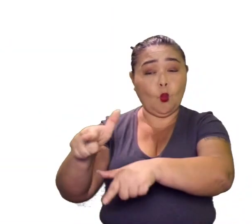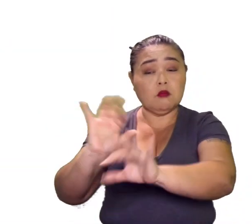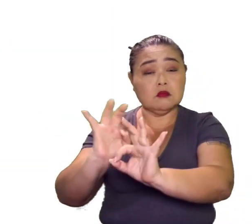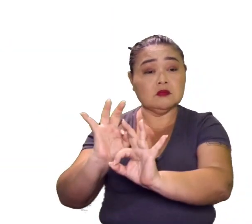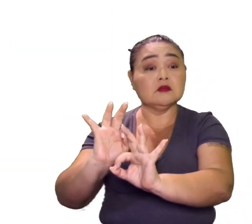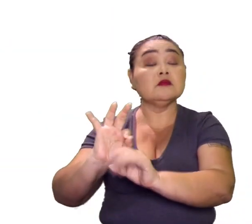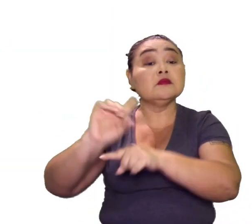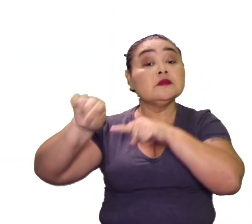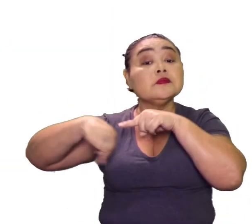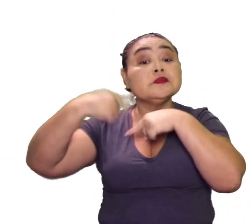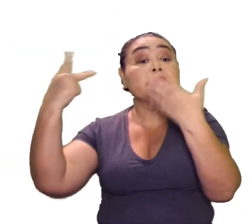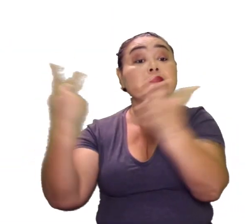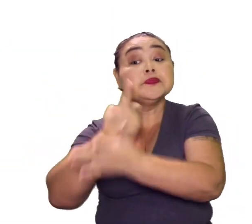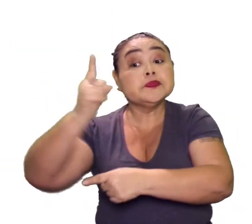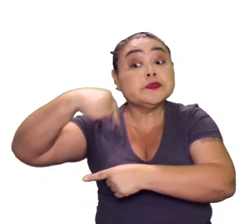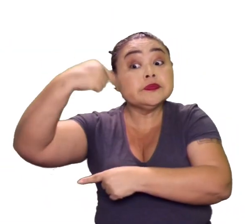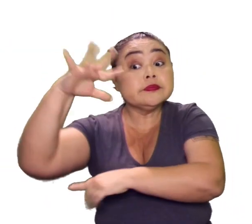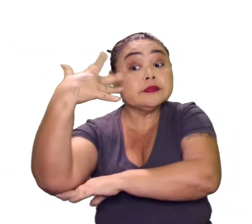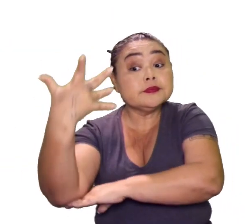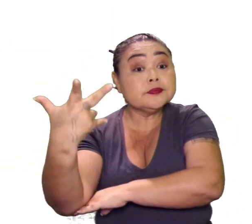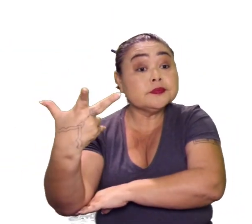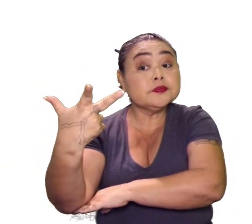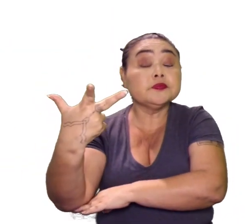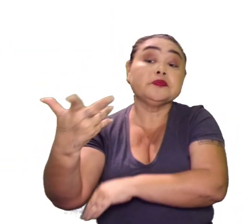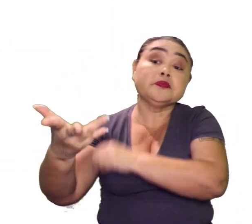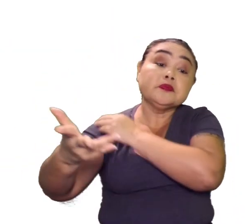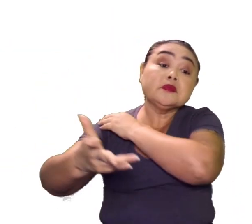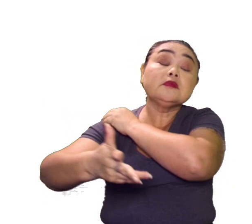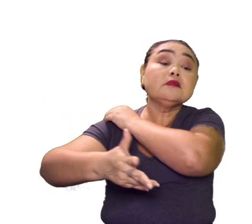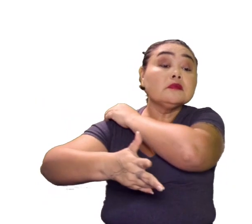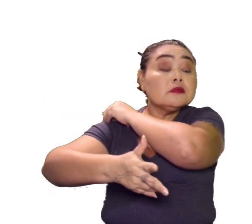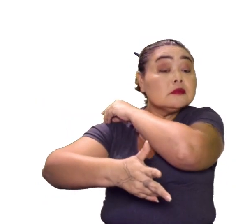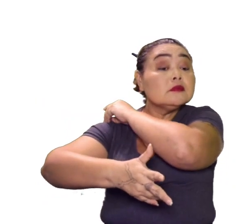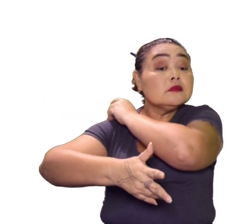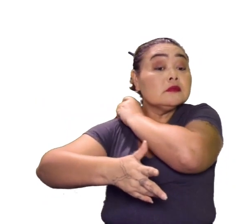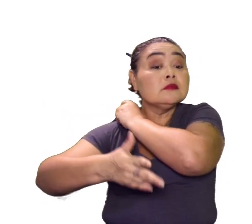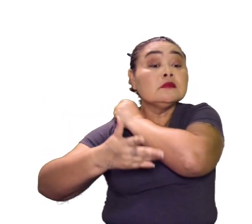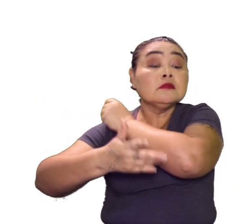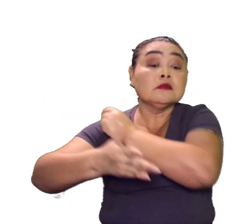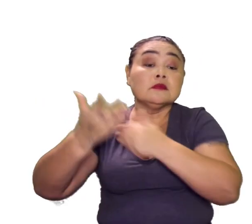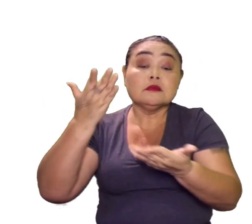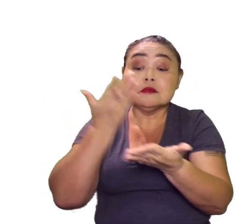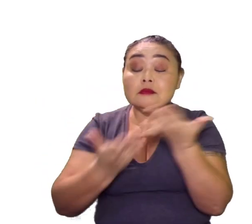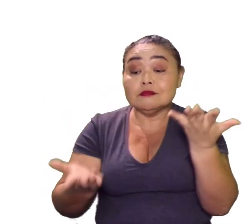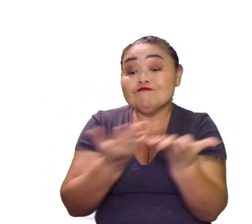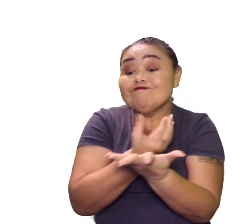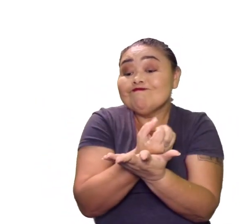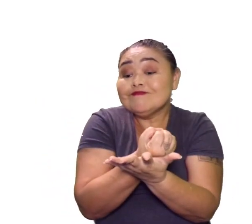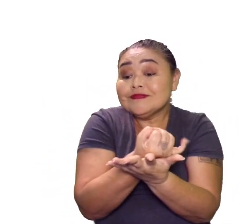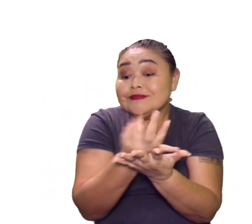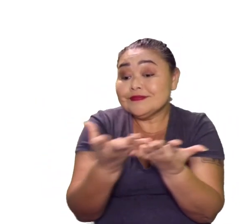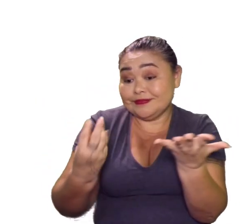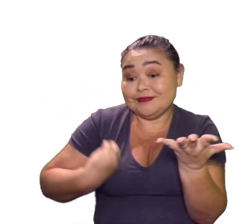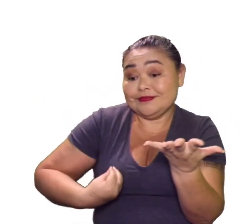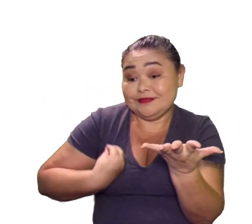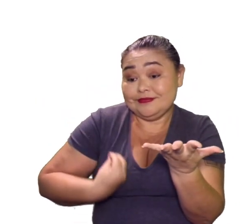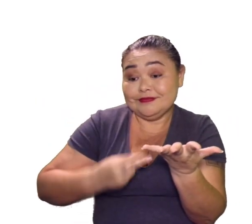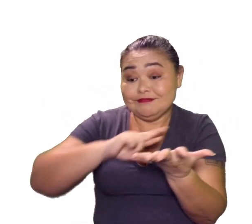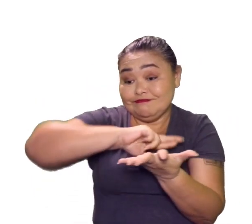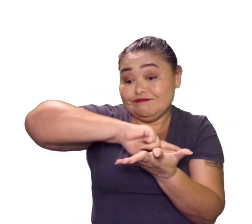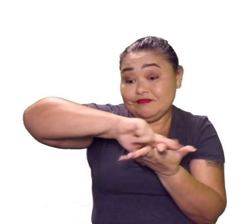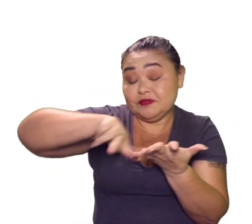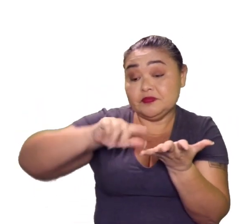principais consequências do desmatamento são... Obviamente que a gente vai ter a perda da biodiversidade, a exposição